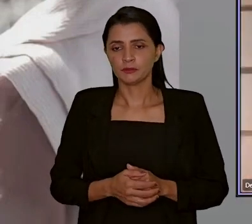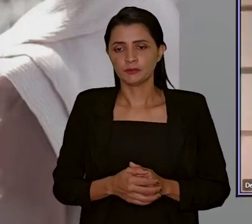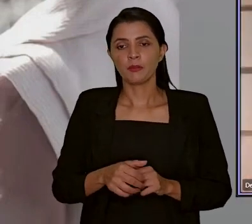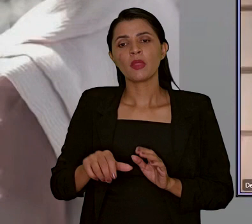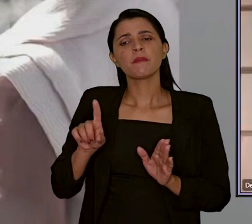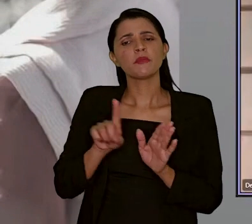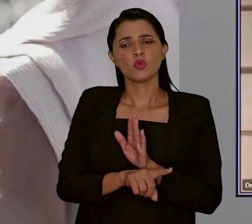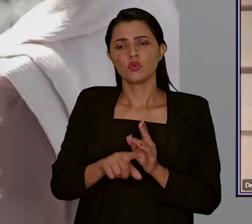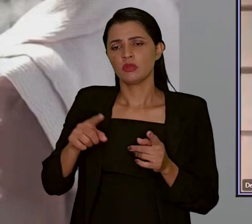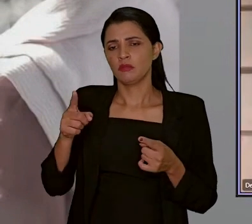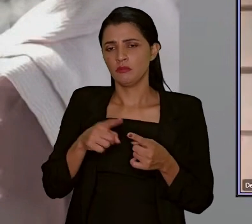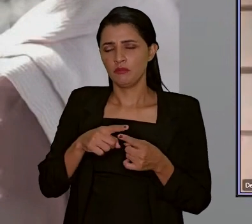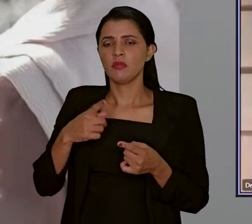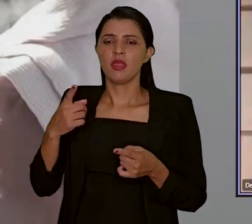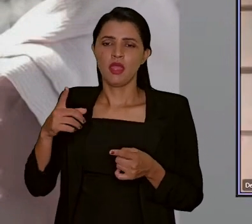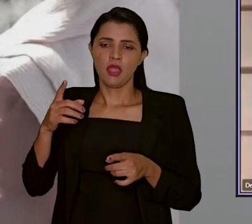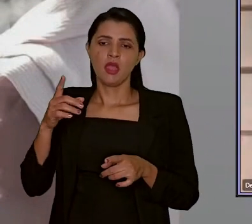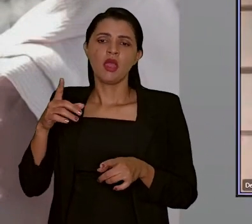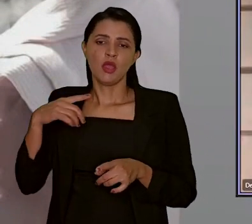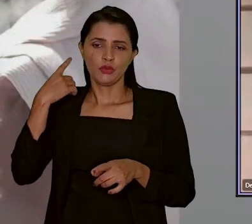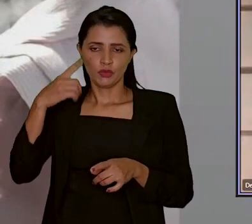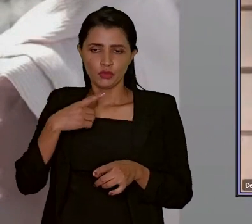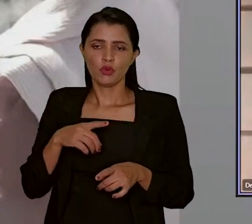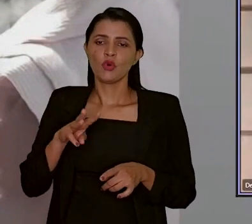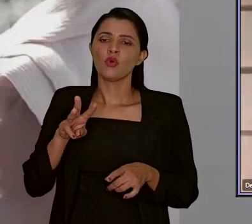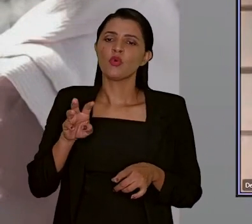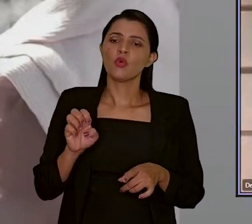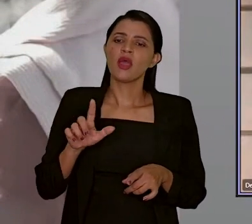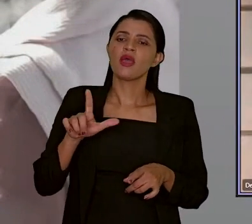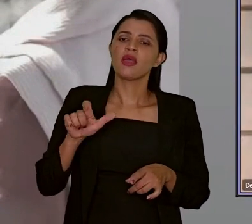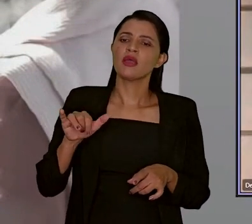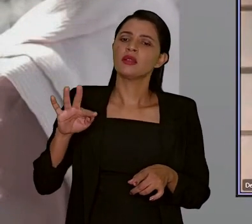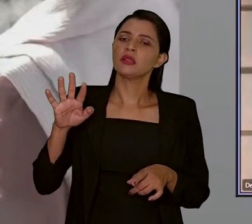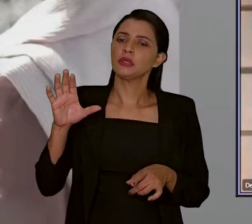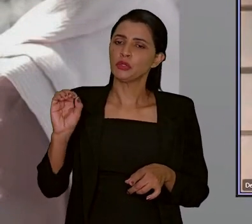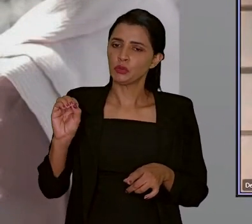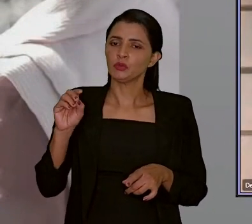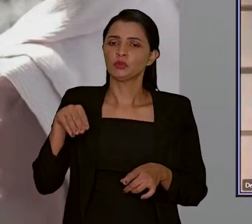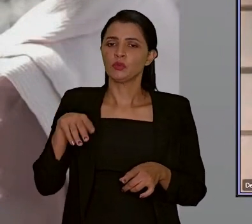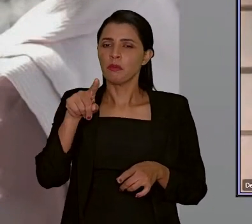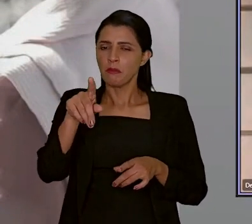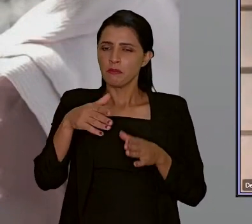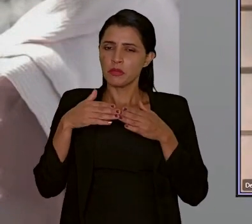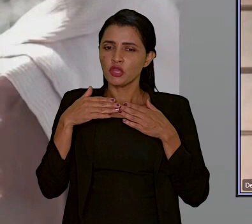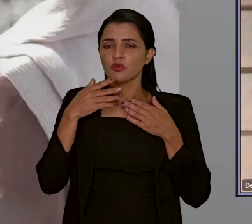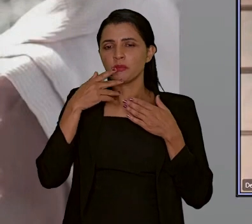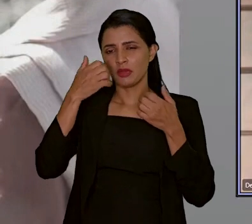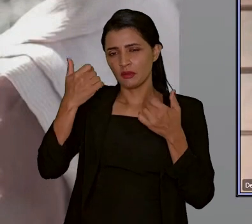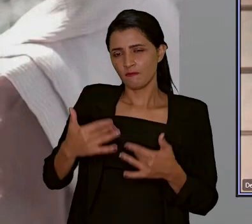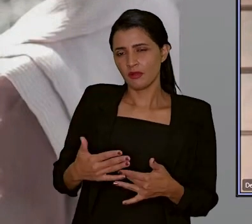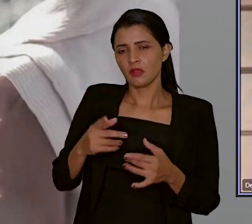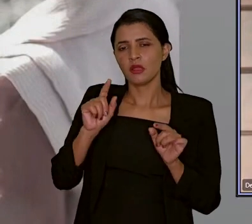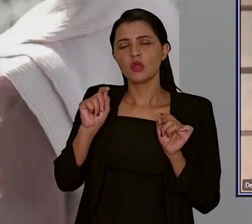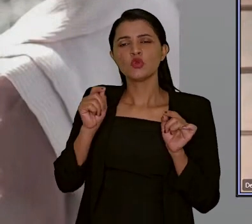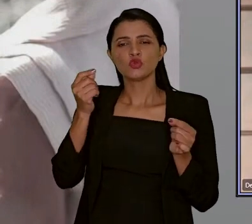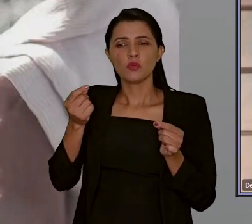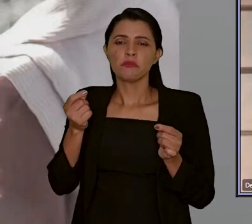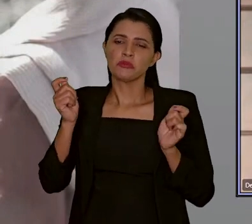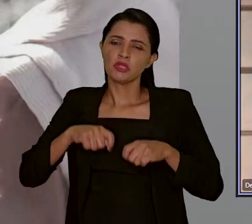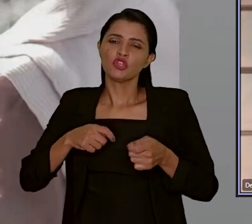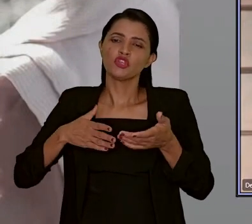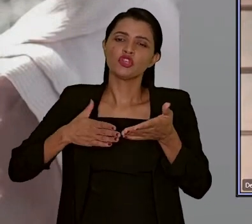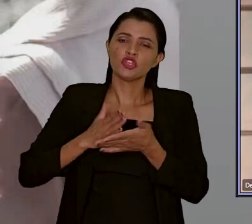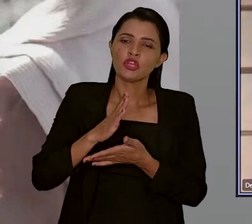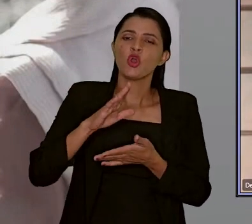do doutor Wellington Vilela de Araújo. Ele pede para comentar sobre a possibilidade de homologação pela